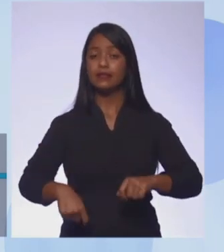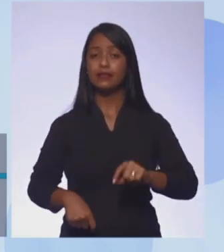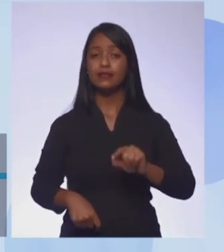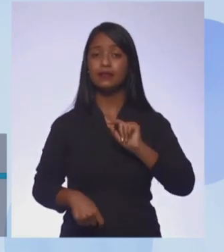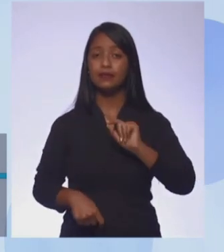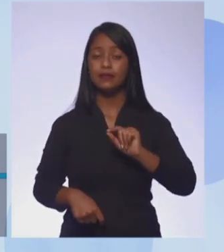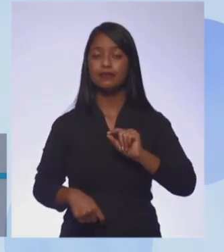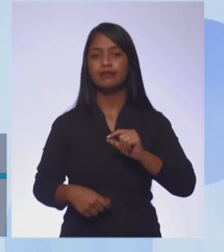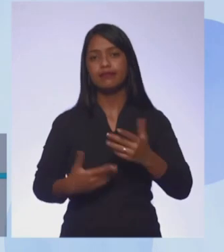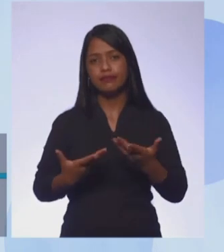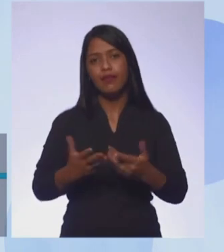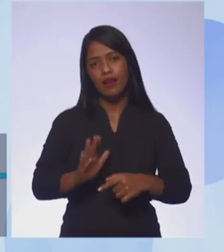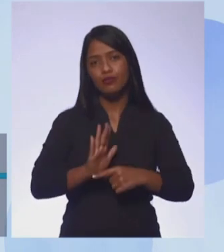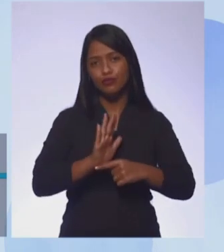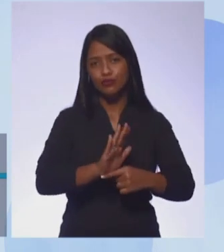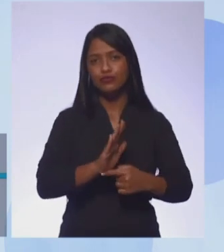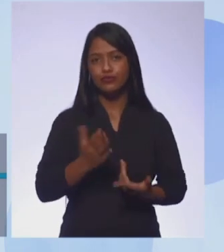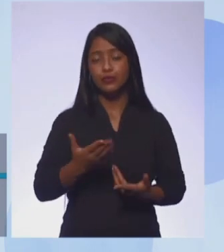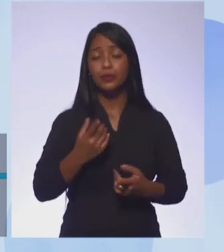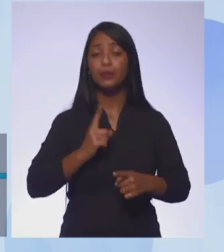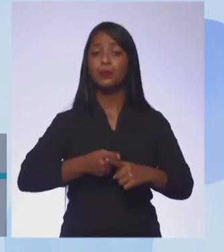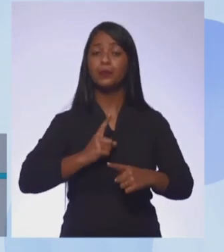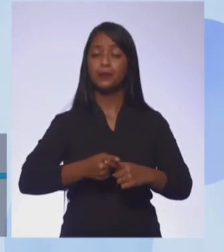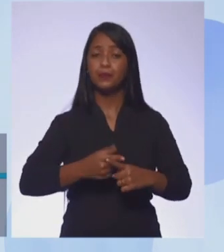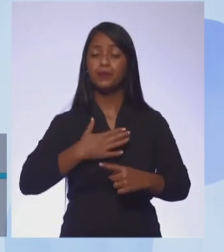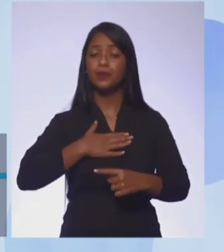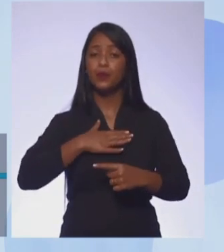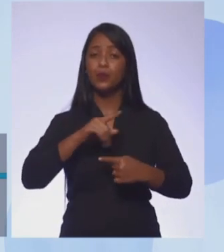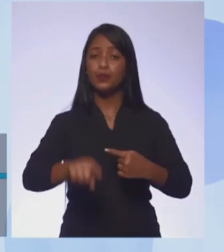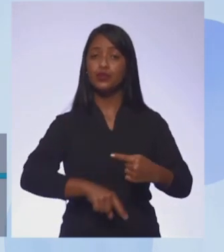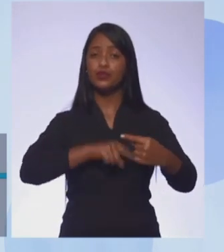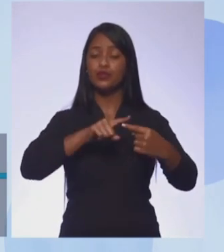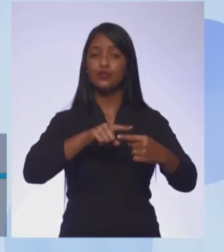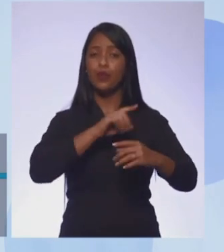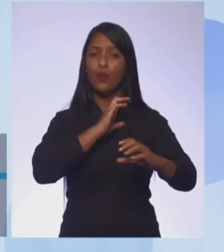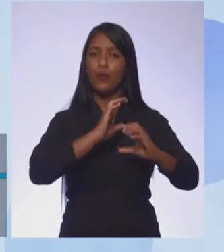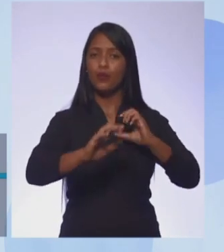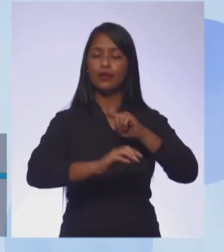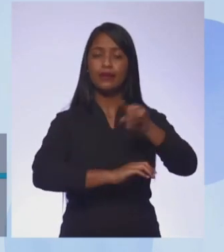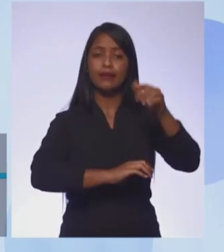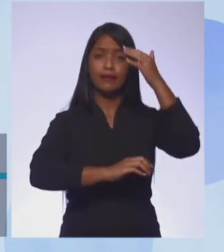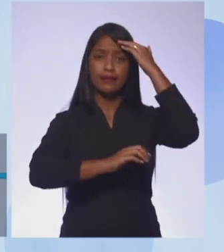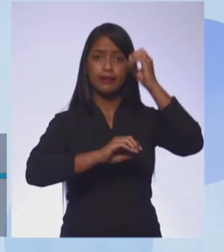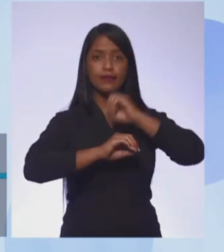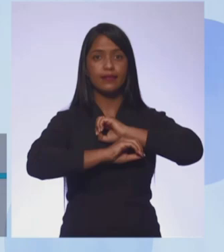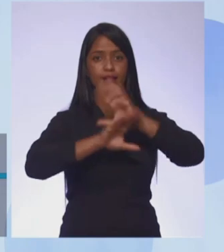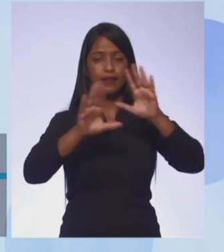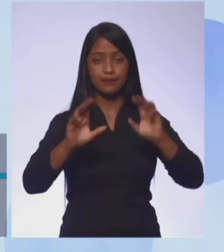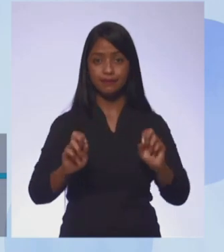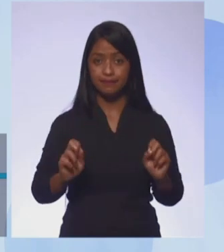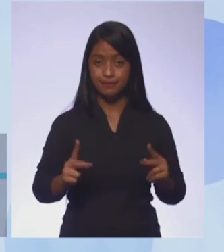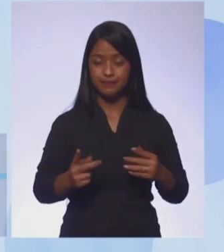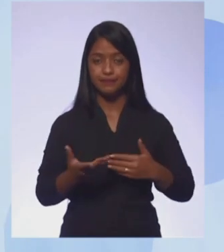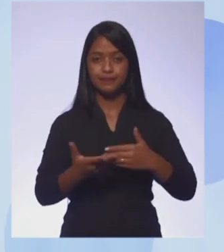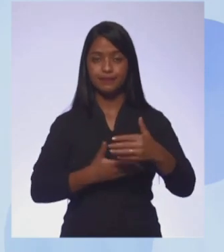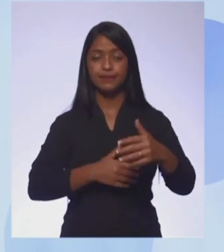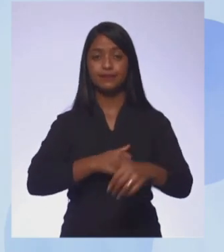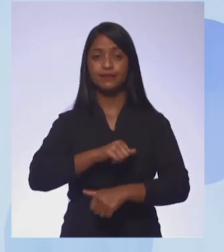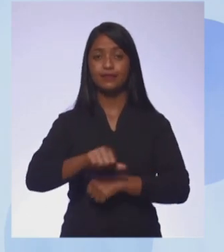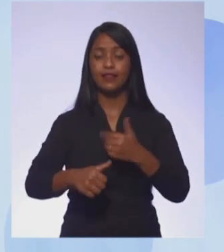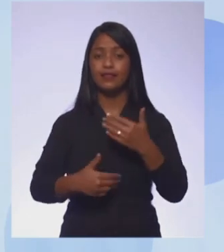possível cooperativa, já que a minha intenção é de passar a comunicação, ok? Vamos lá. Próximo